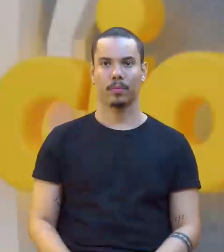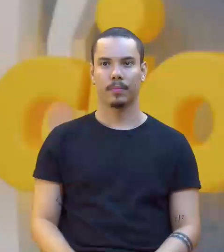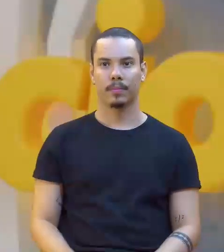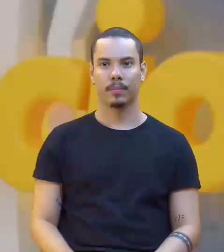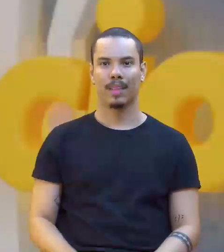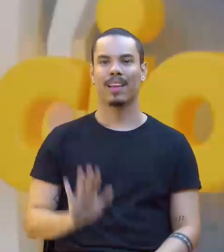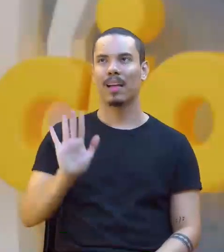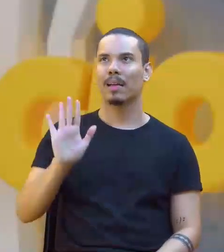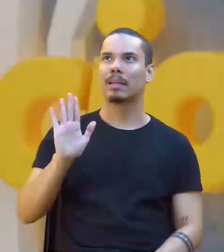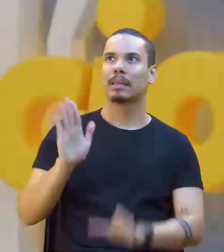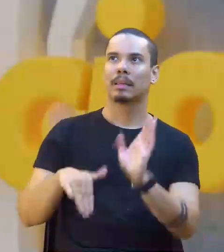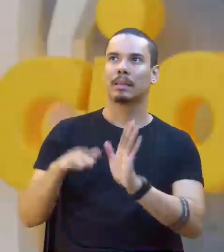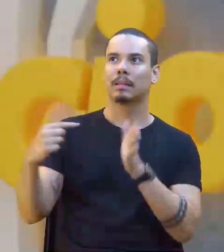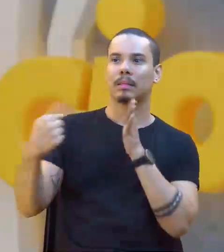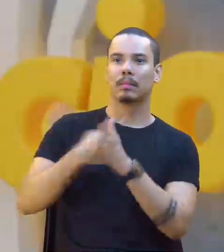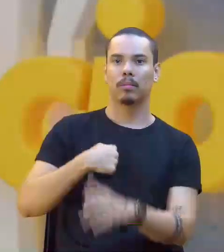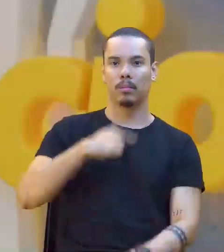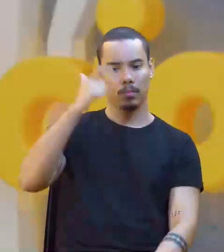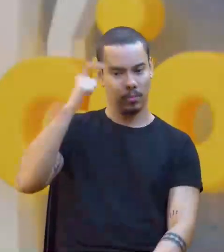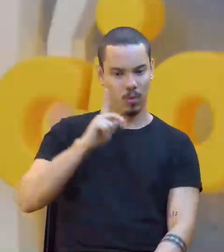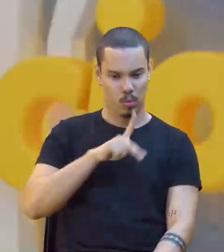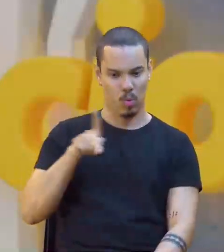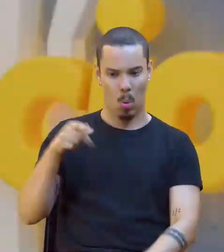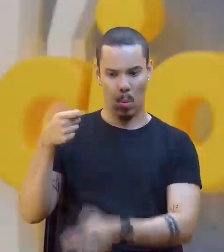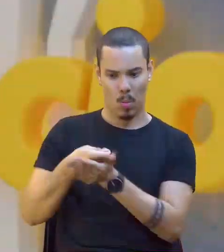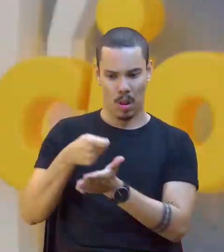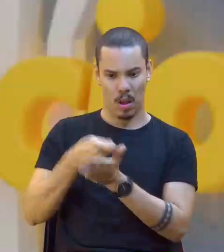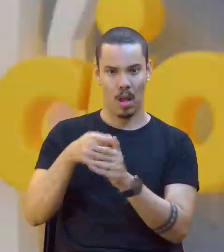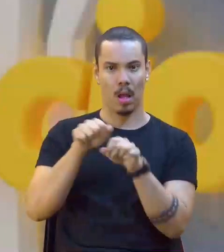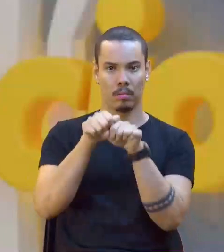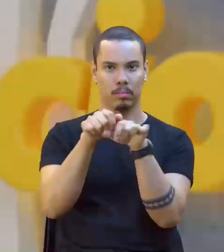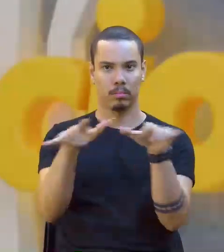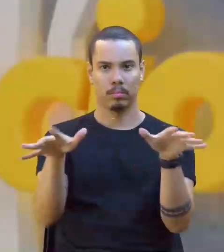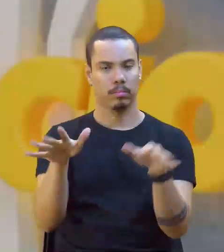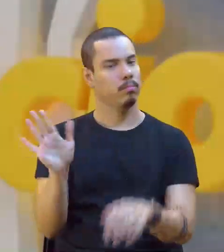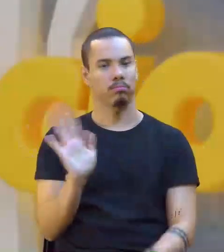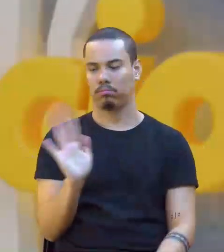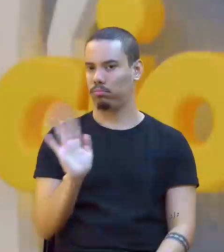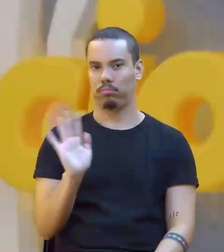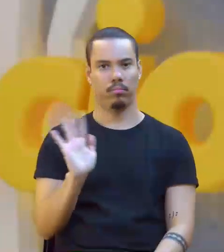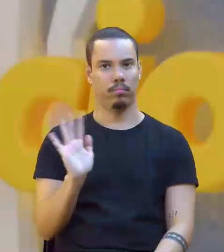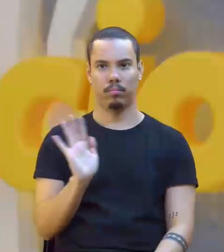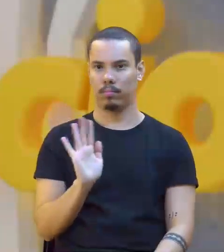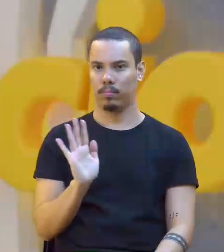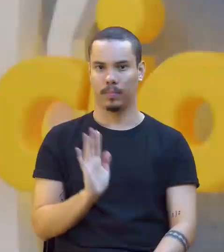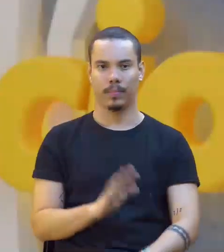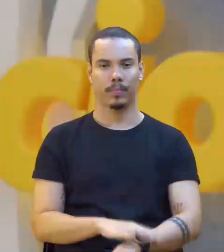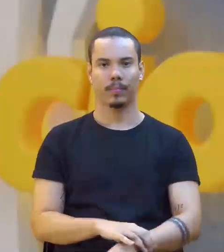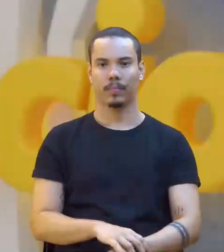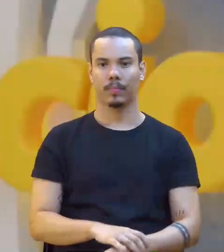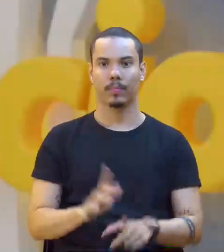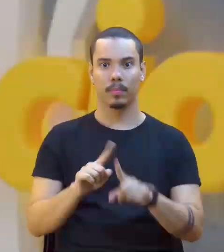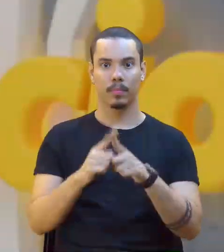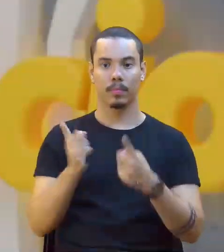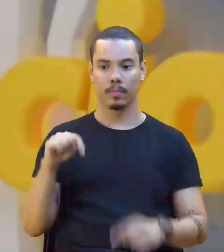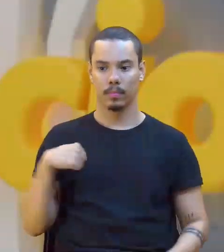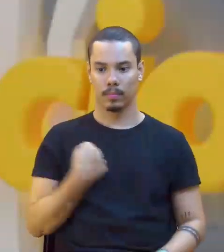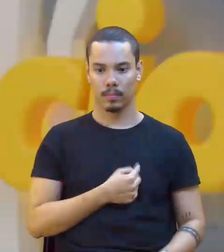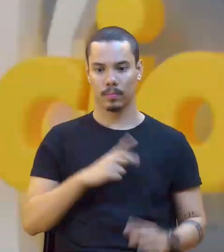professora, eu sou obrigada a reproduzir isso? Não. A gente